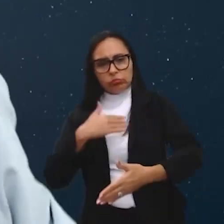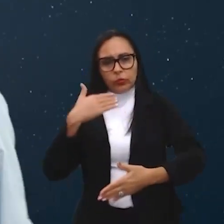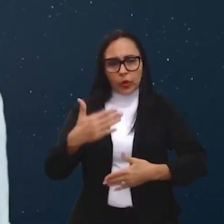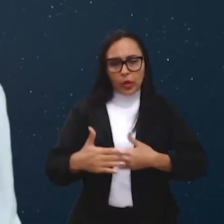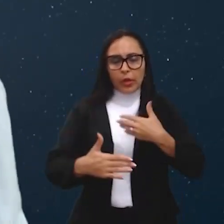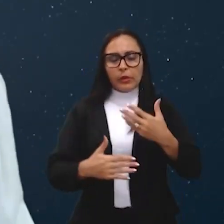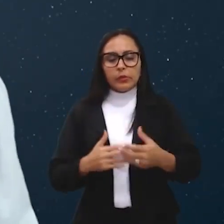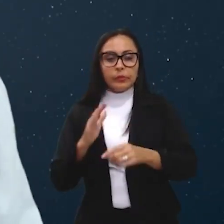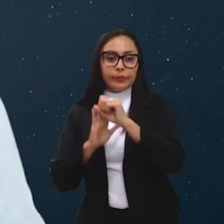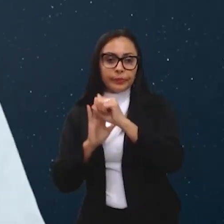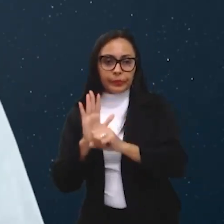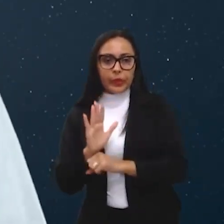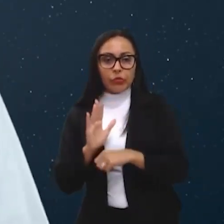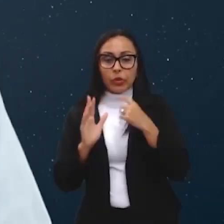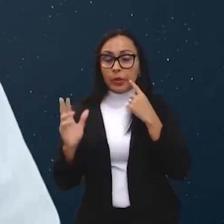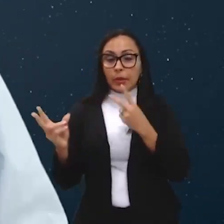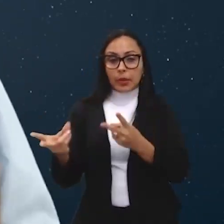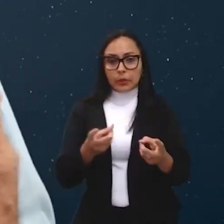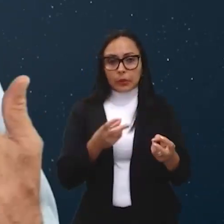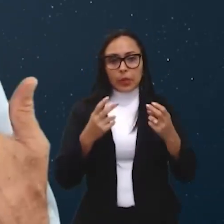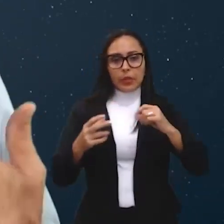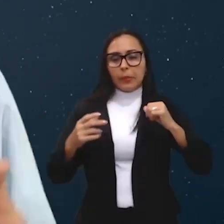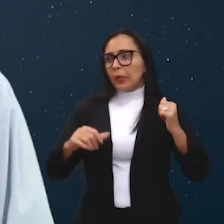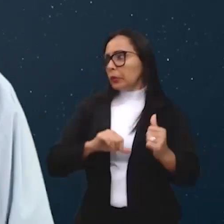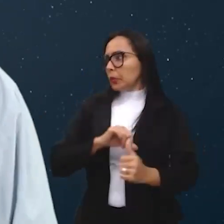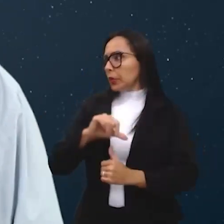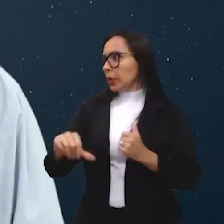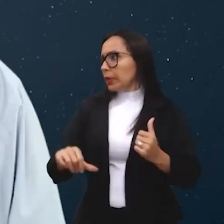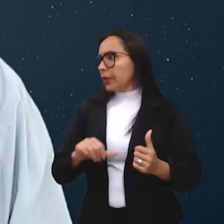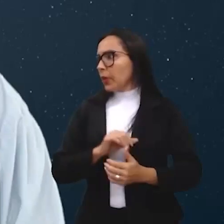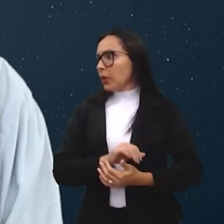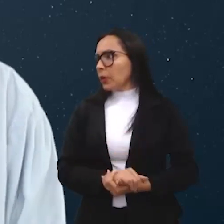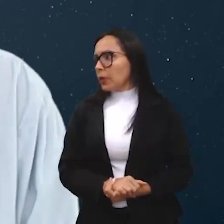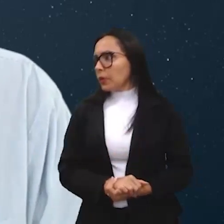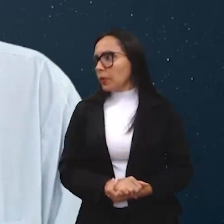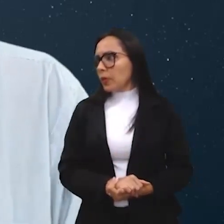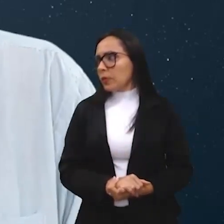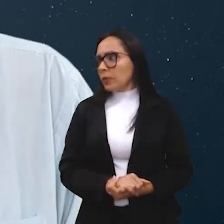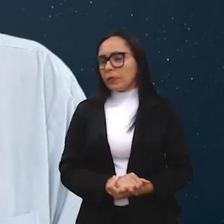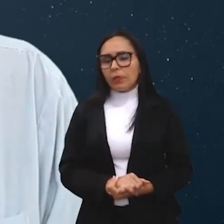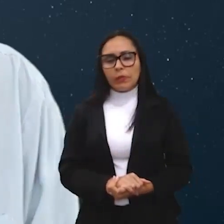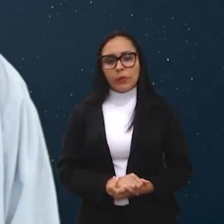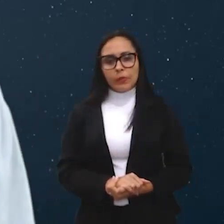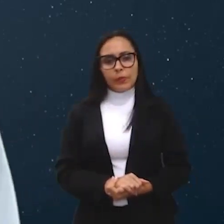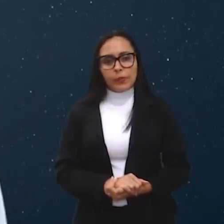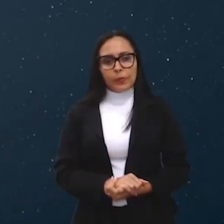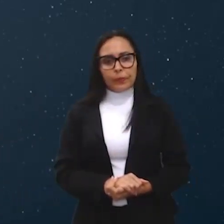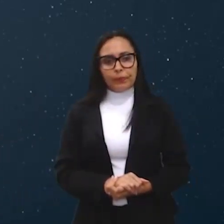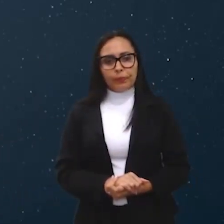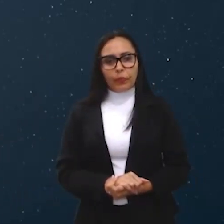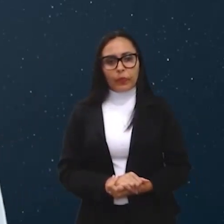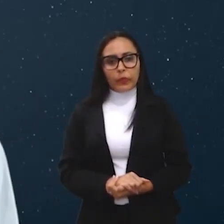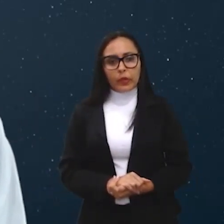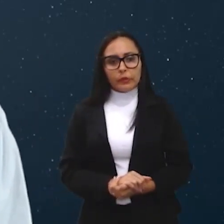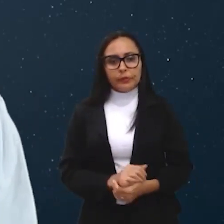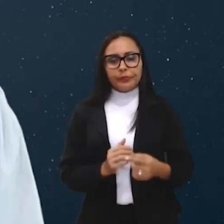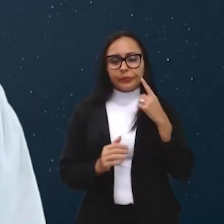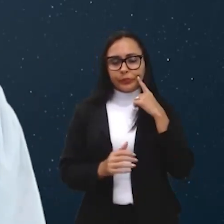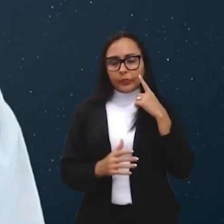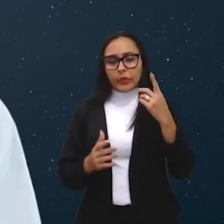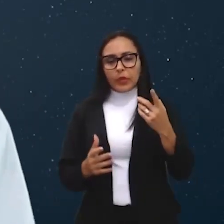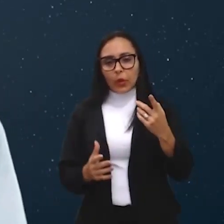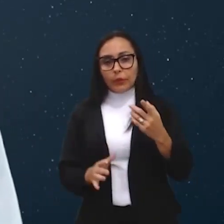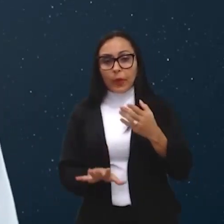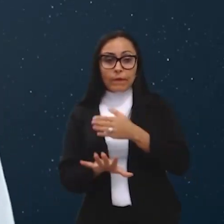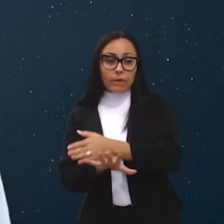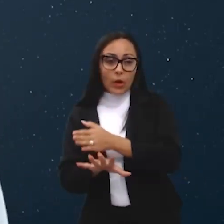cada século a gente percebe uma mudança muito grande, né? Então vamos chamar então de vanguarda